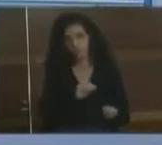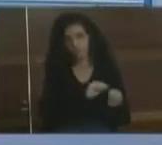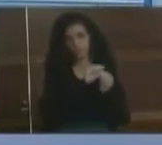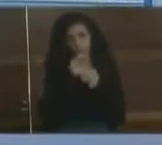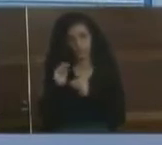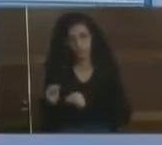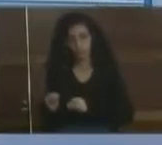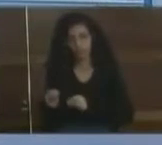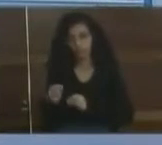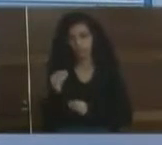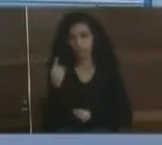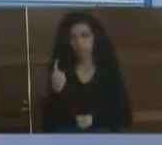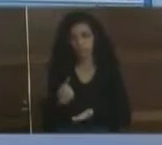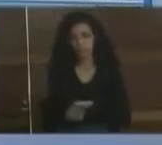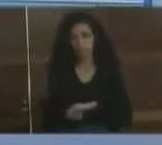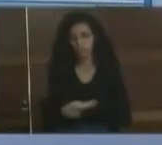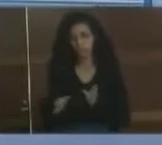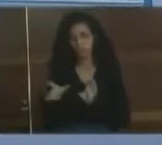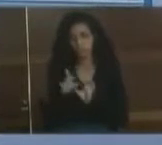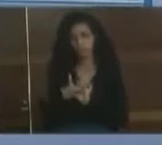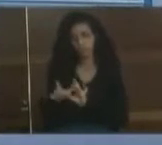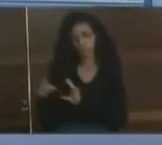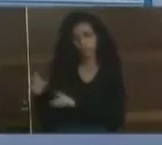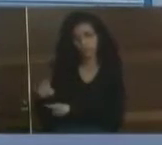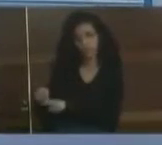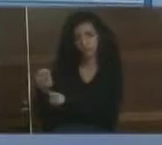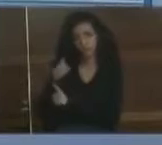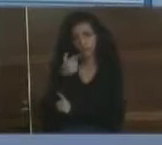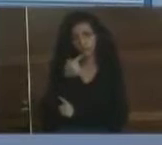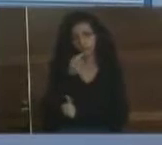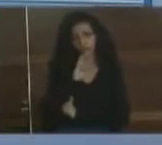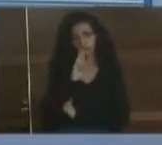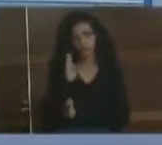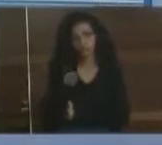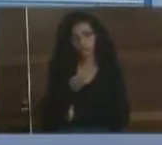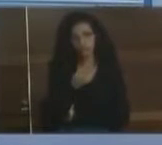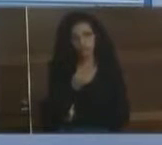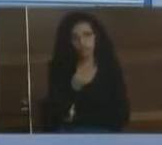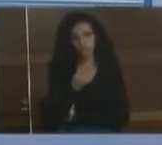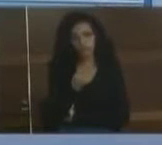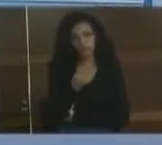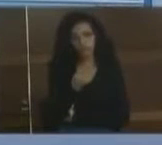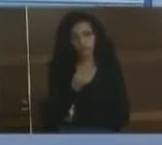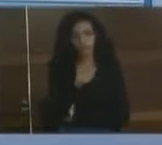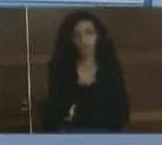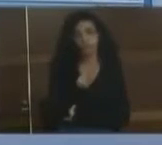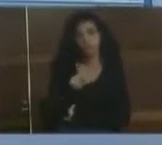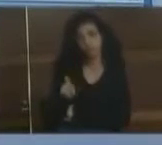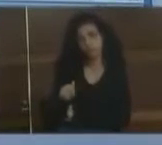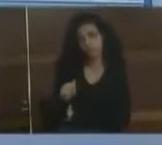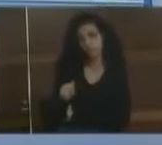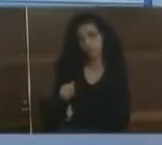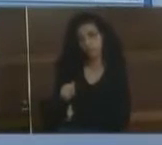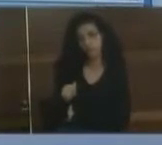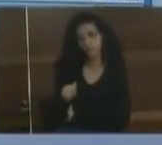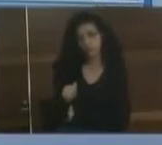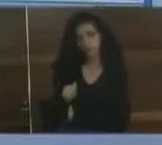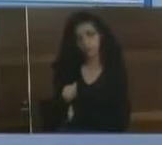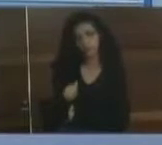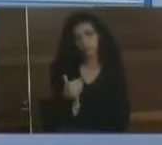transferências de convênio união o estado sete milhões que aberta e pela upa